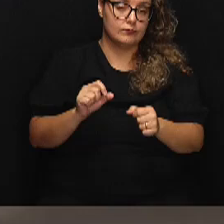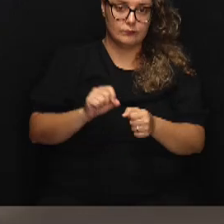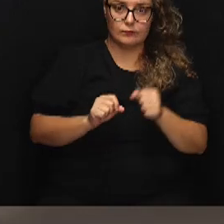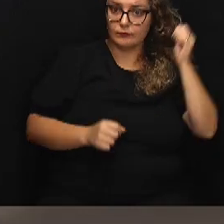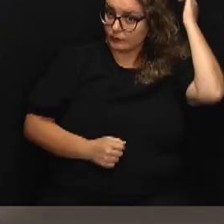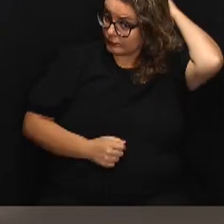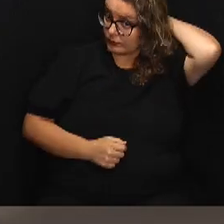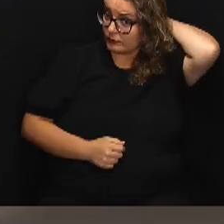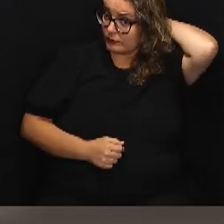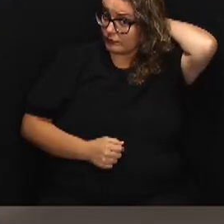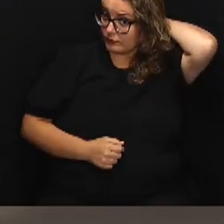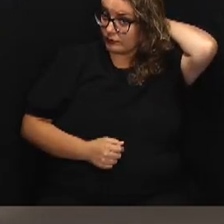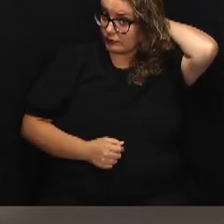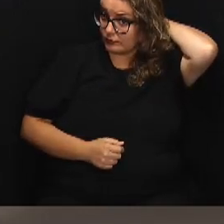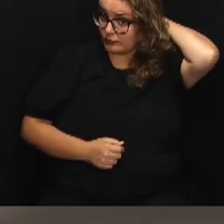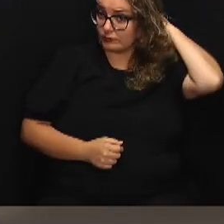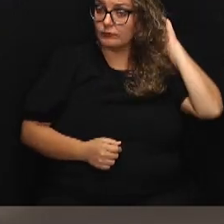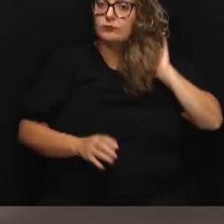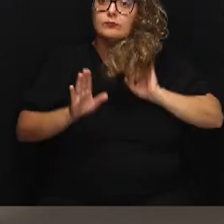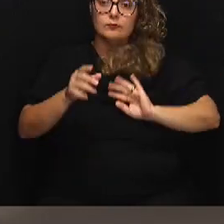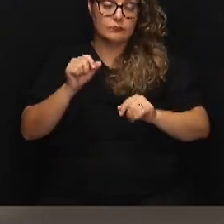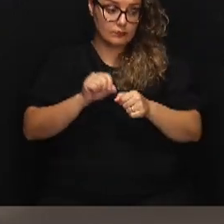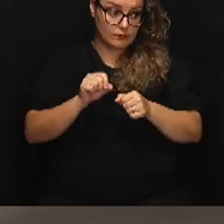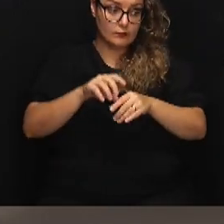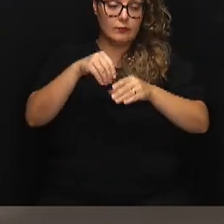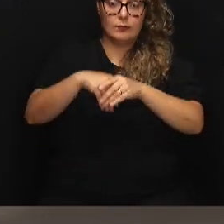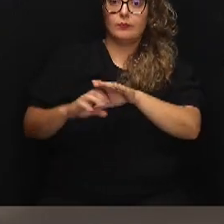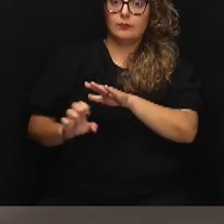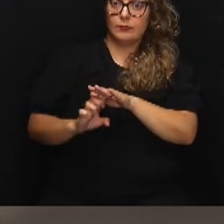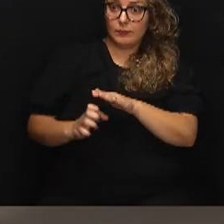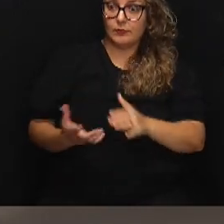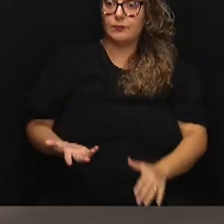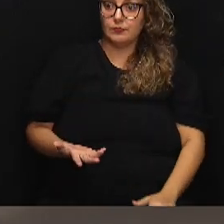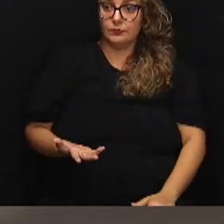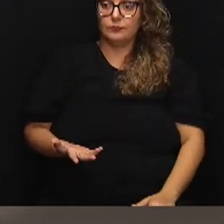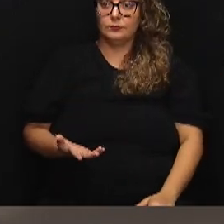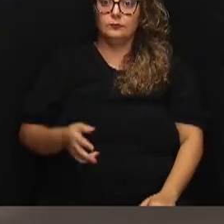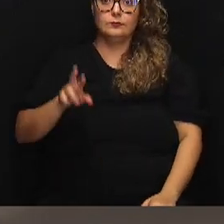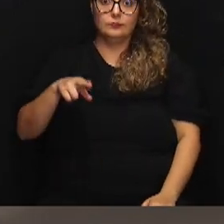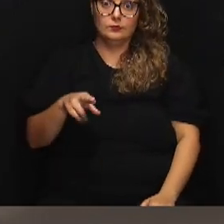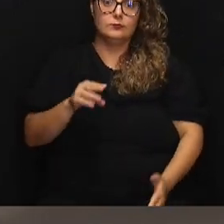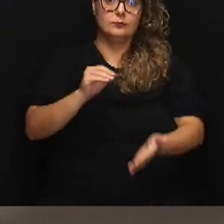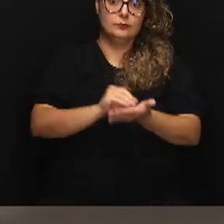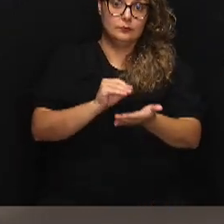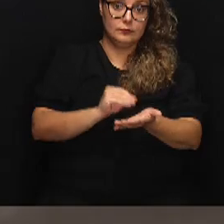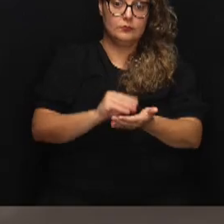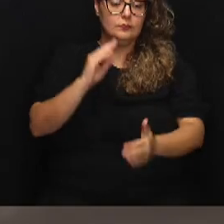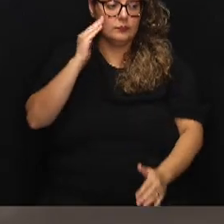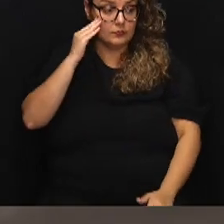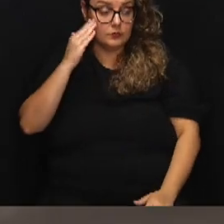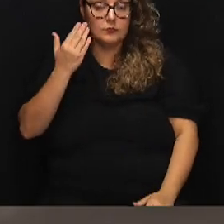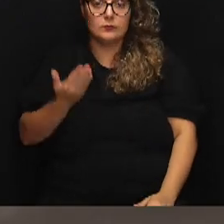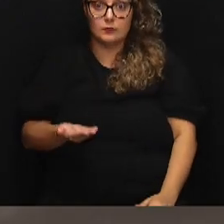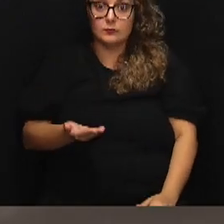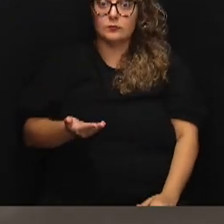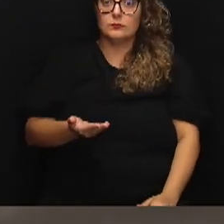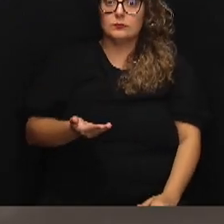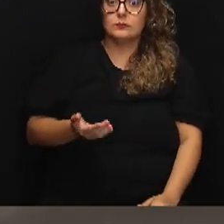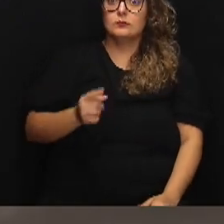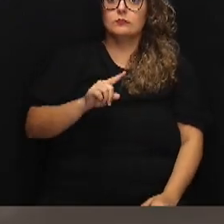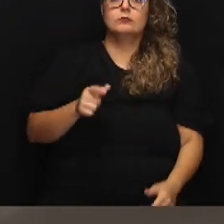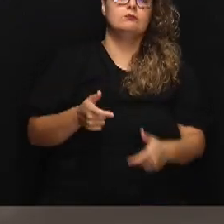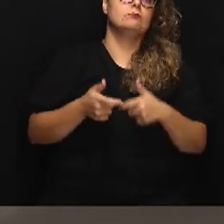tem coisas que às vezes já são feitas na empresa, mas por conta dessa falta até de entendimento ainda, não está